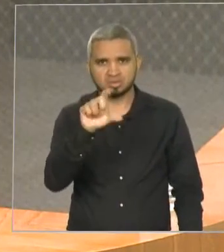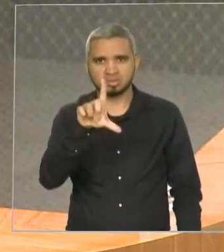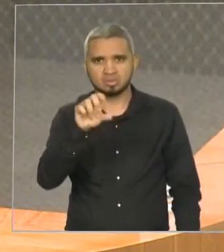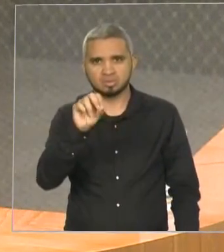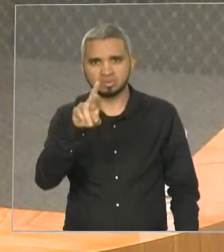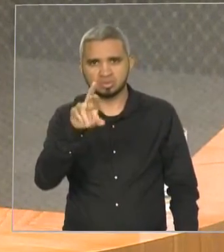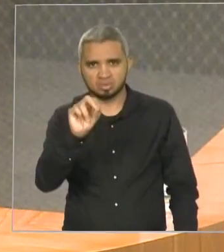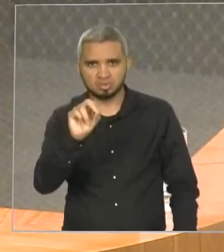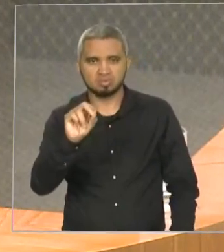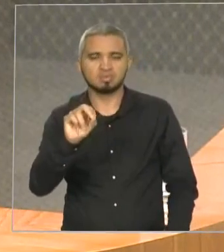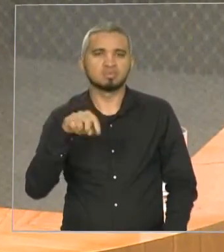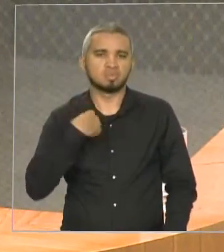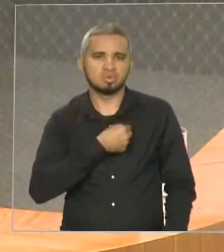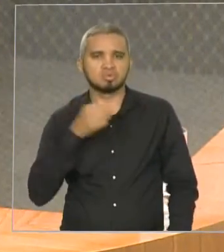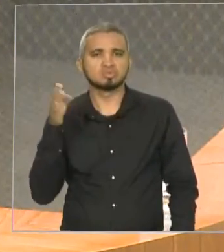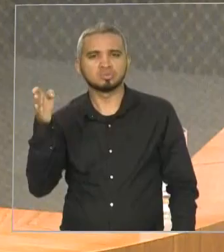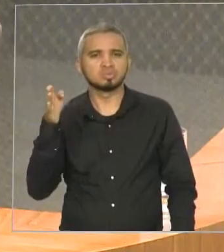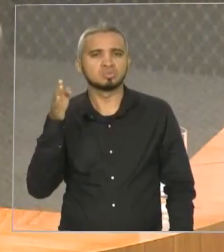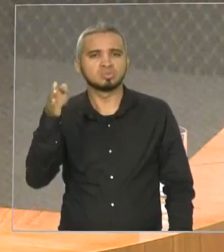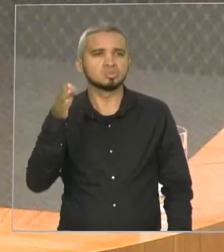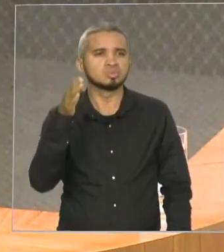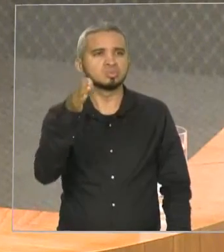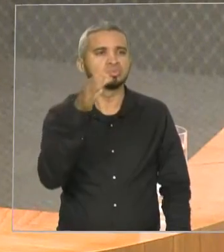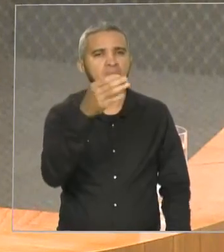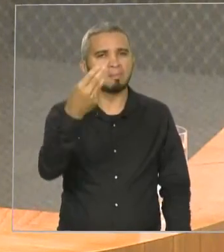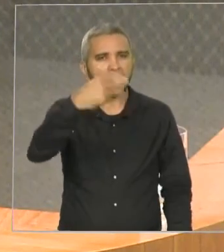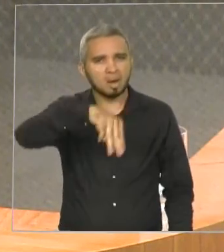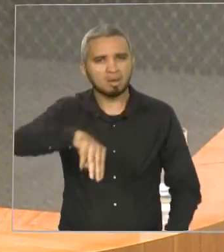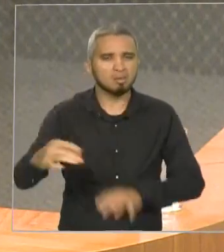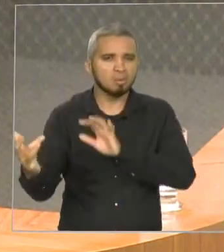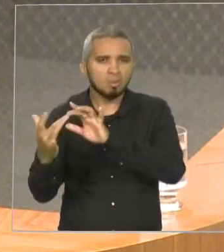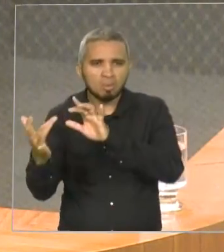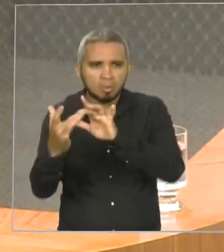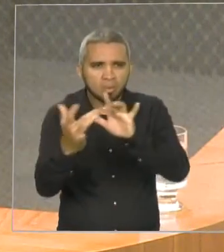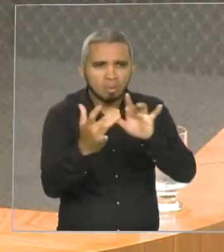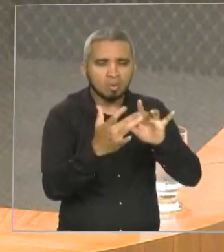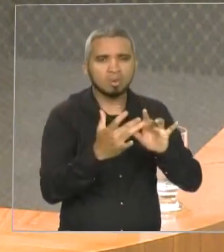comunidades, da população. Então são essas minhas palavras, senhor presidente, e muito obrigado.